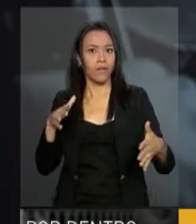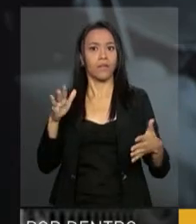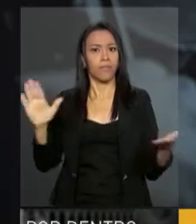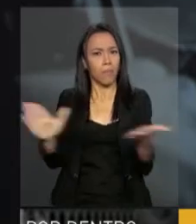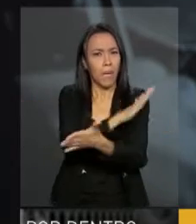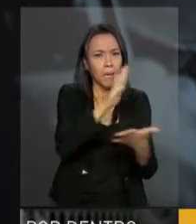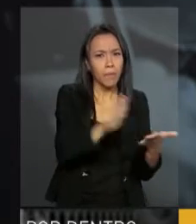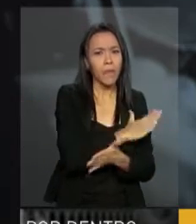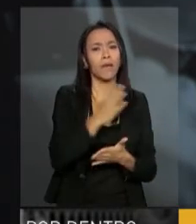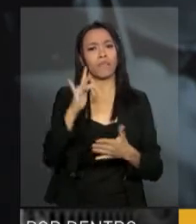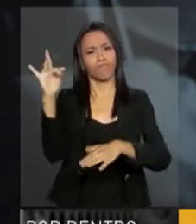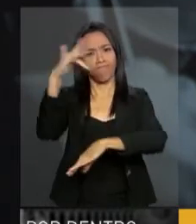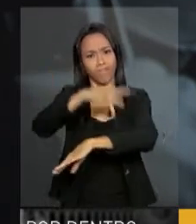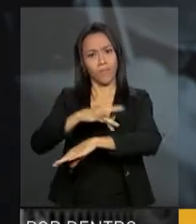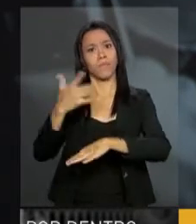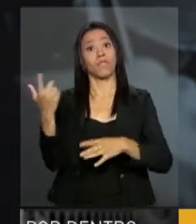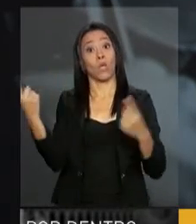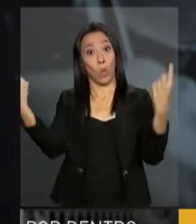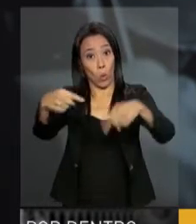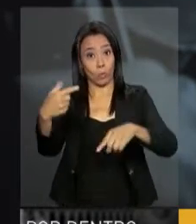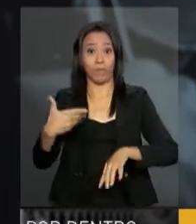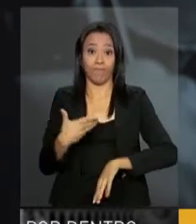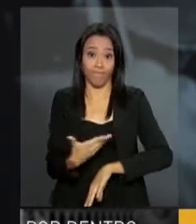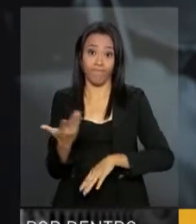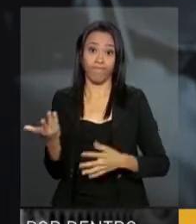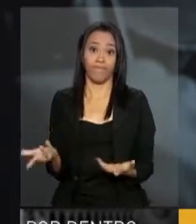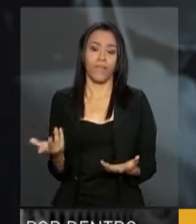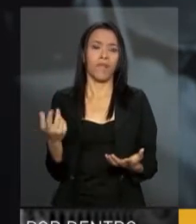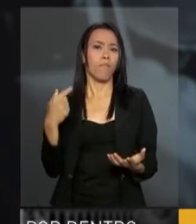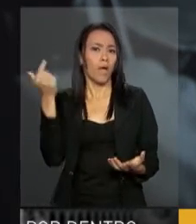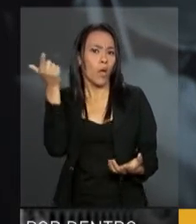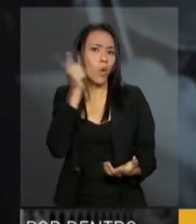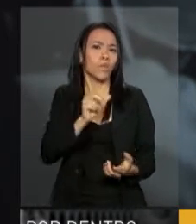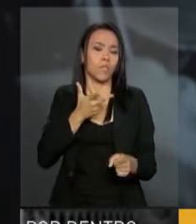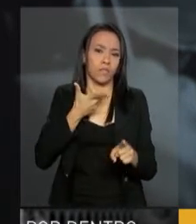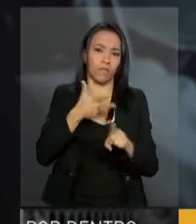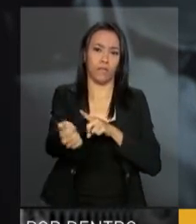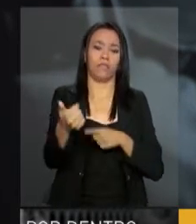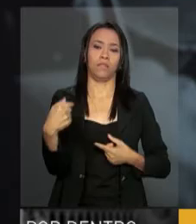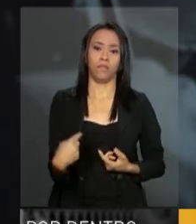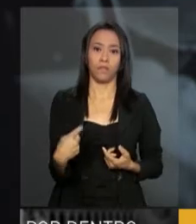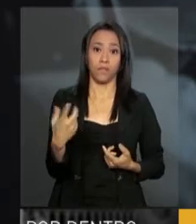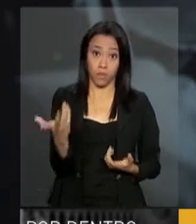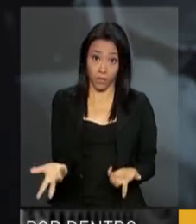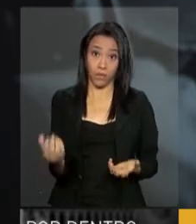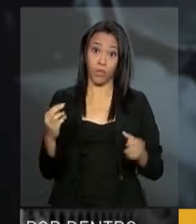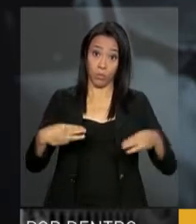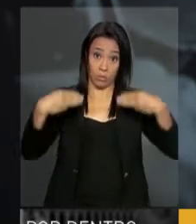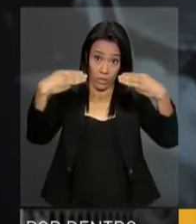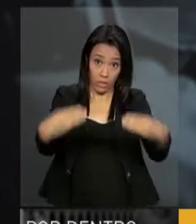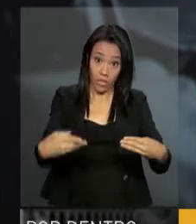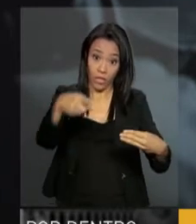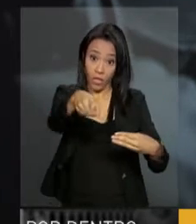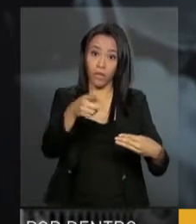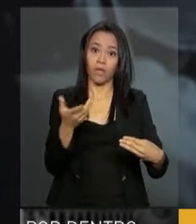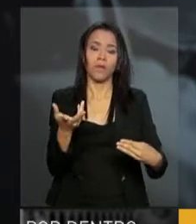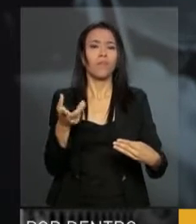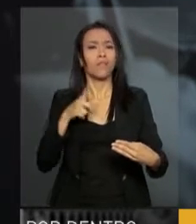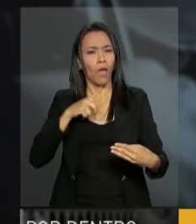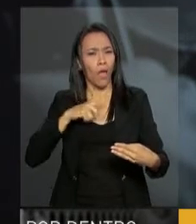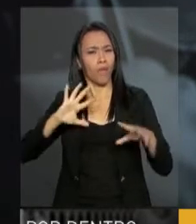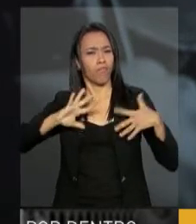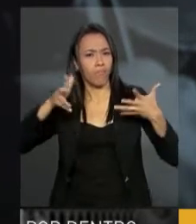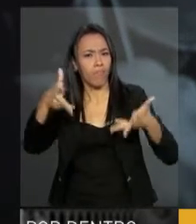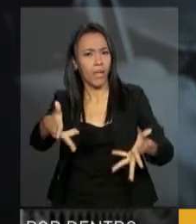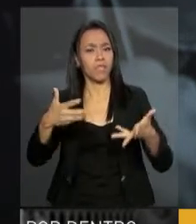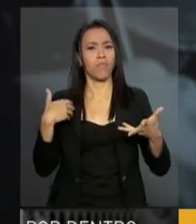que envolvem todos os brasileiros contra o Aedes aegypti para vencermos esta batalha. E o Ministério da Integração Nacional tem